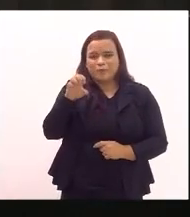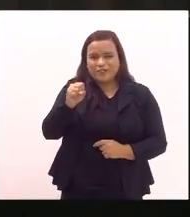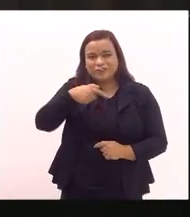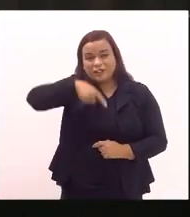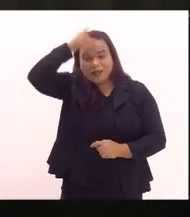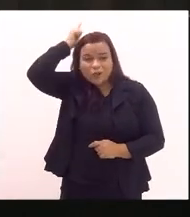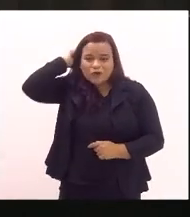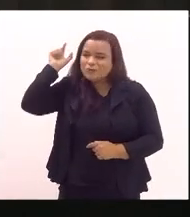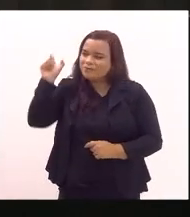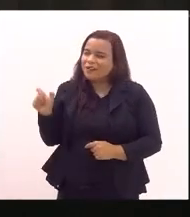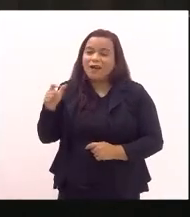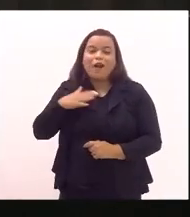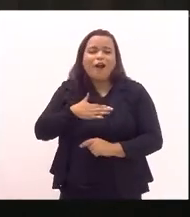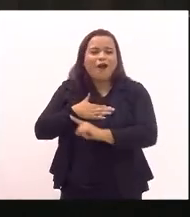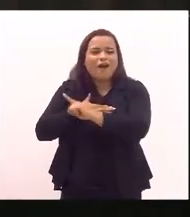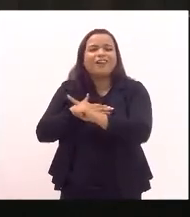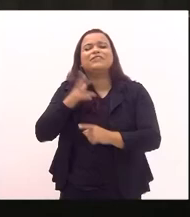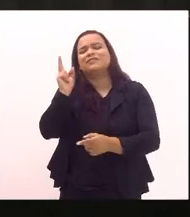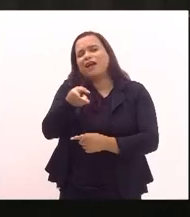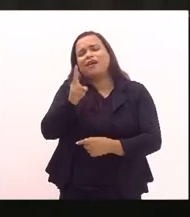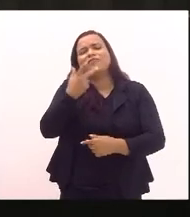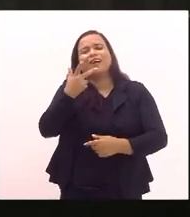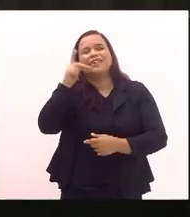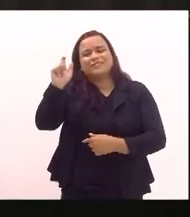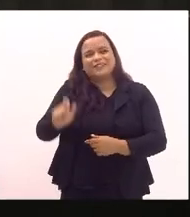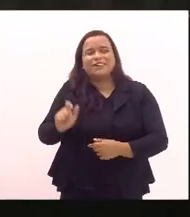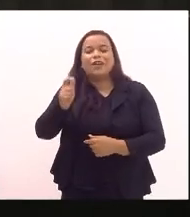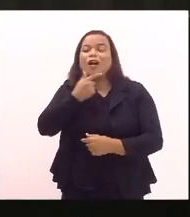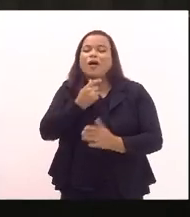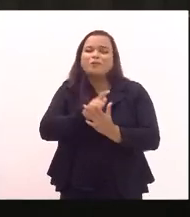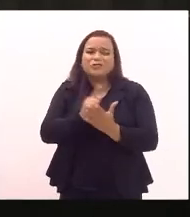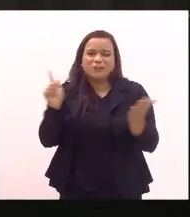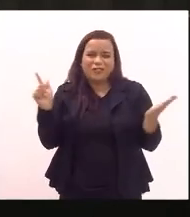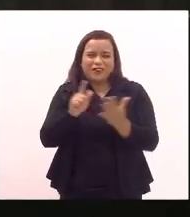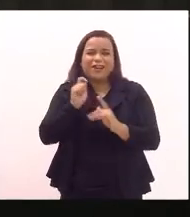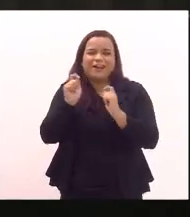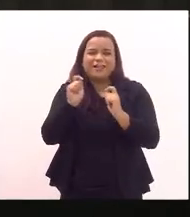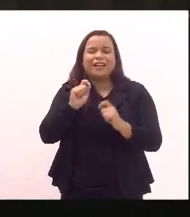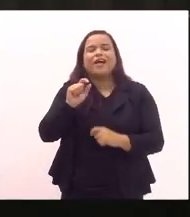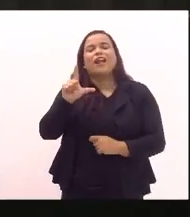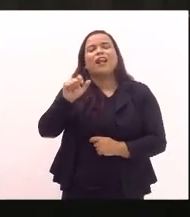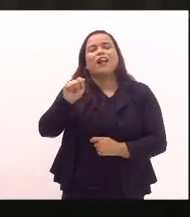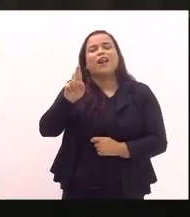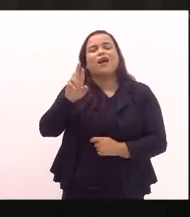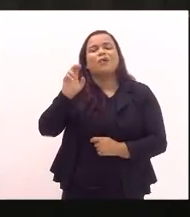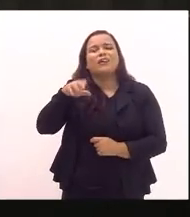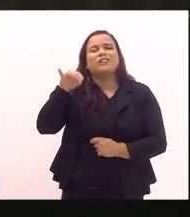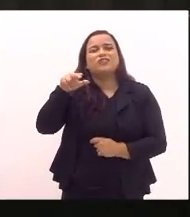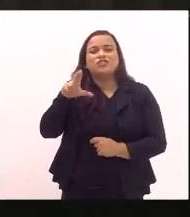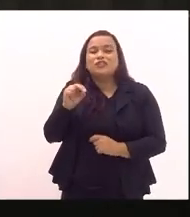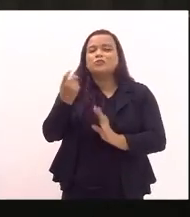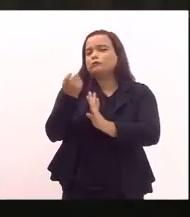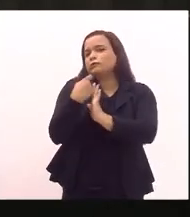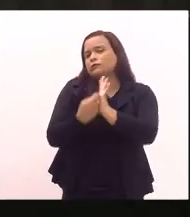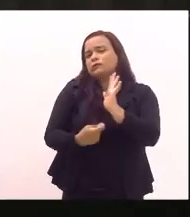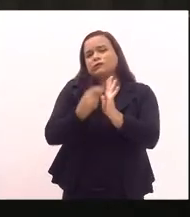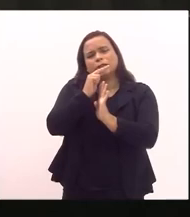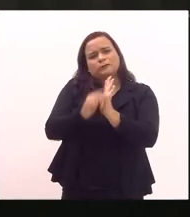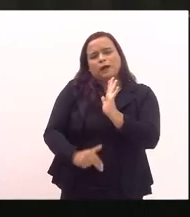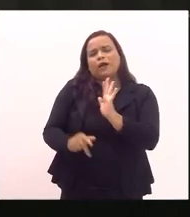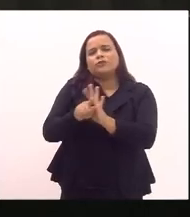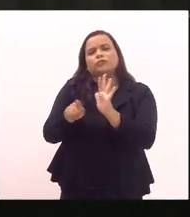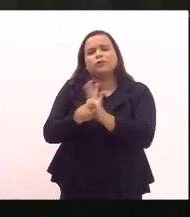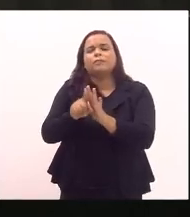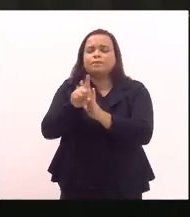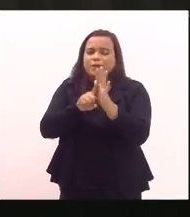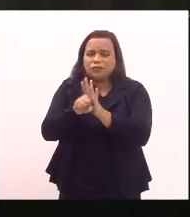cita aqui o jornalista Laurentino Gomes nos seus é das suas e vocês inscritos